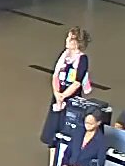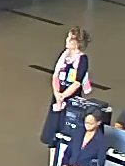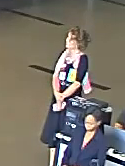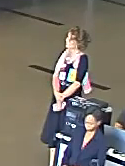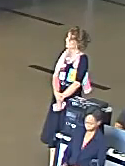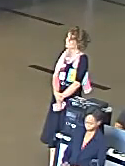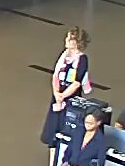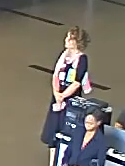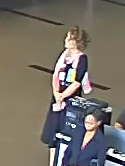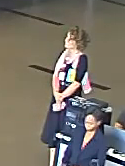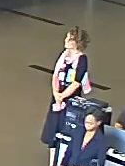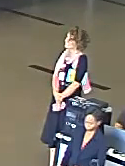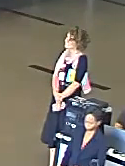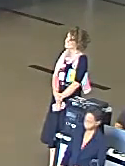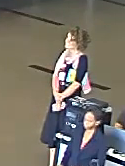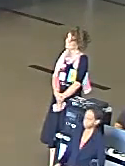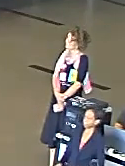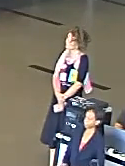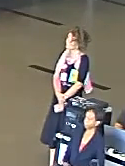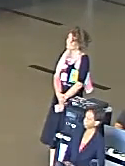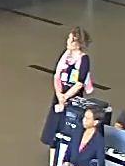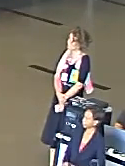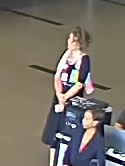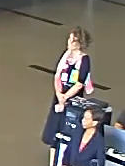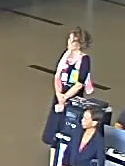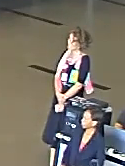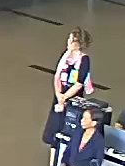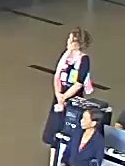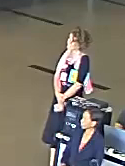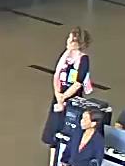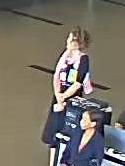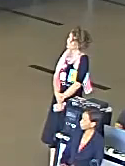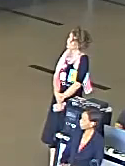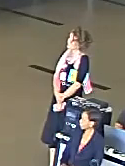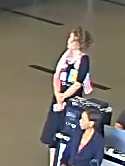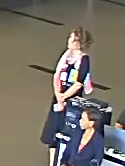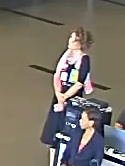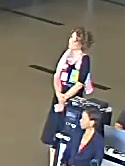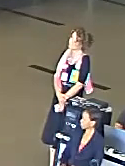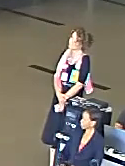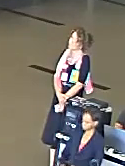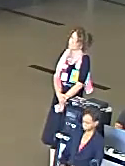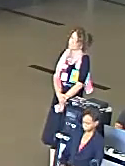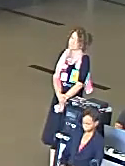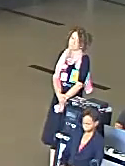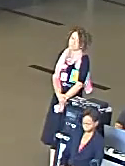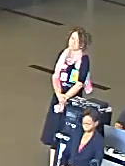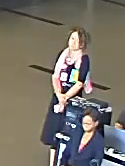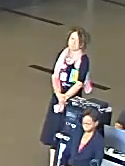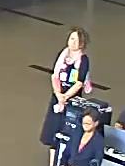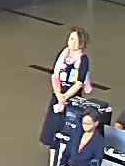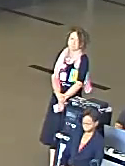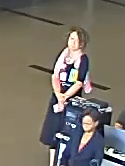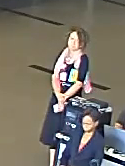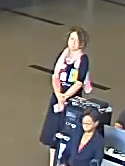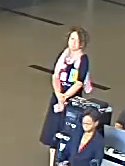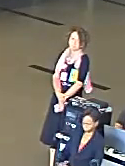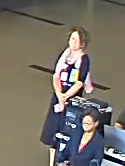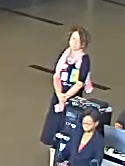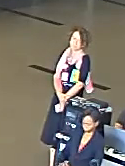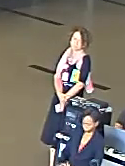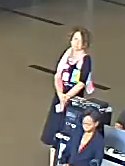contestar que esse direito foi descumprido que também seja descumprido